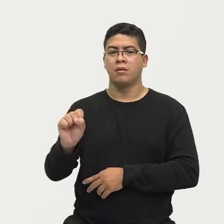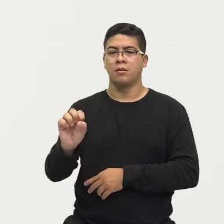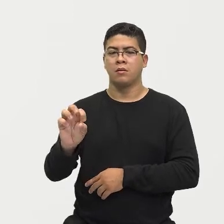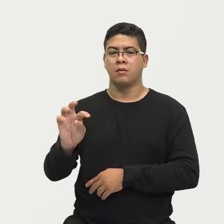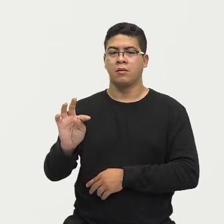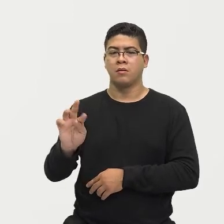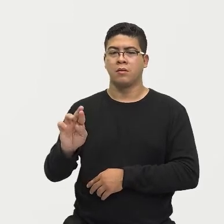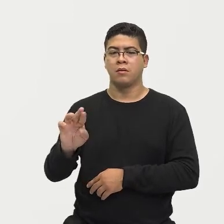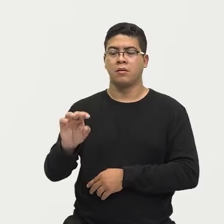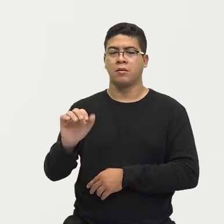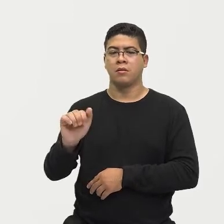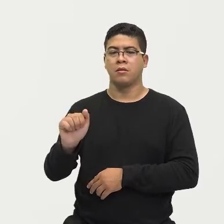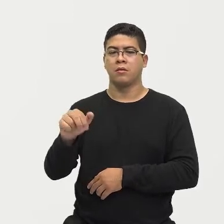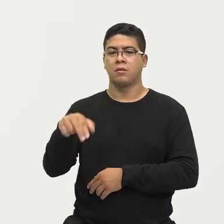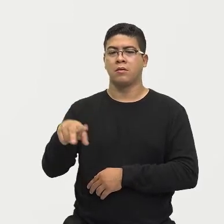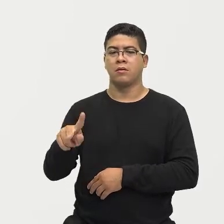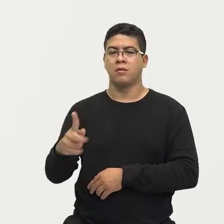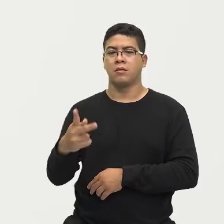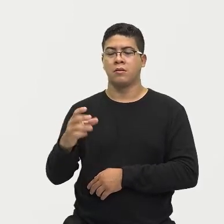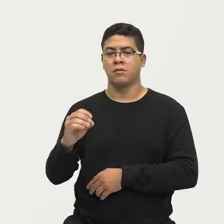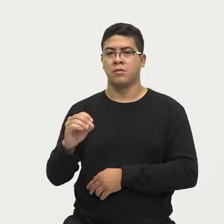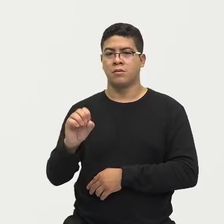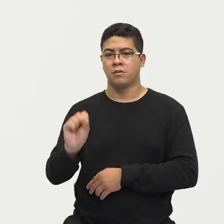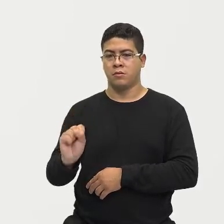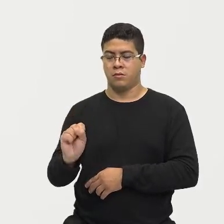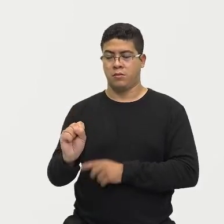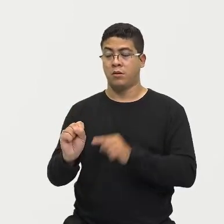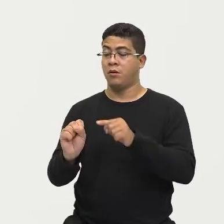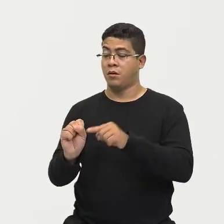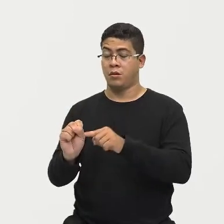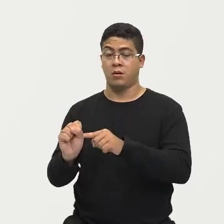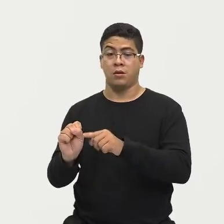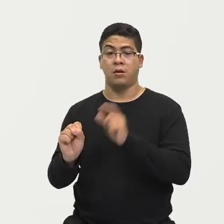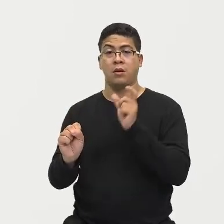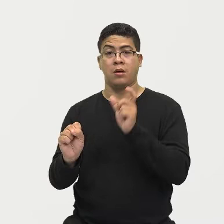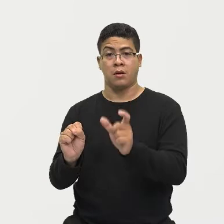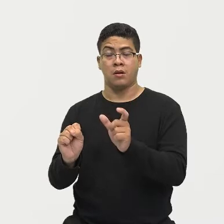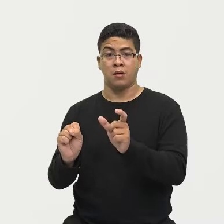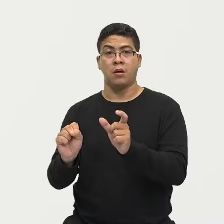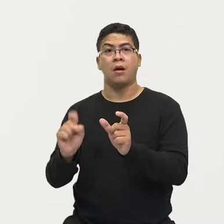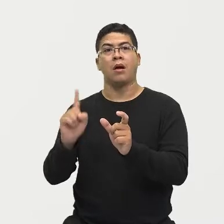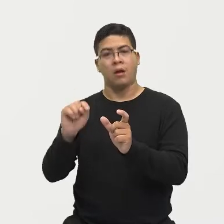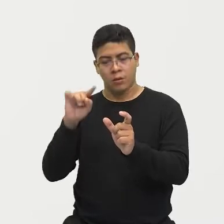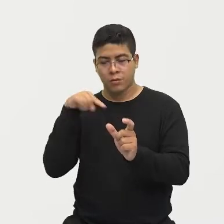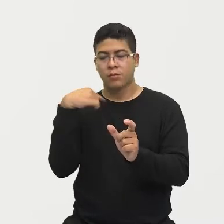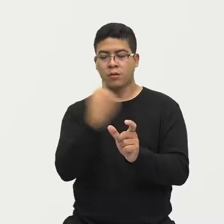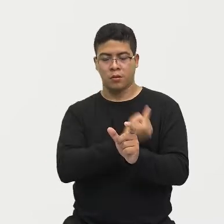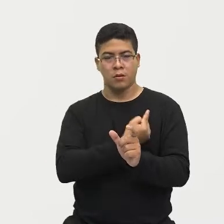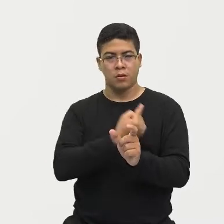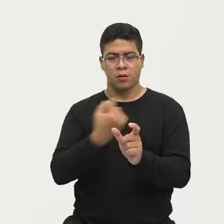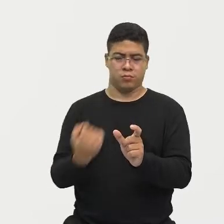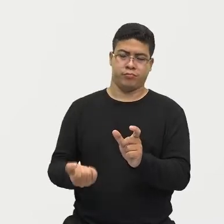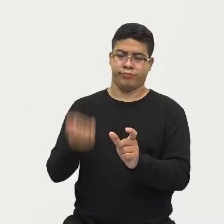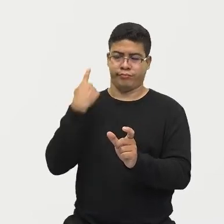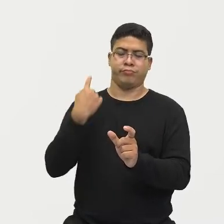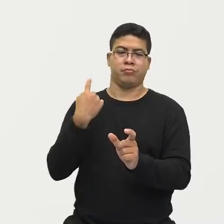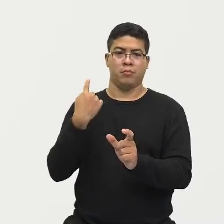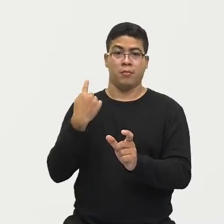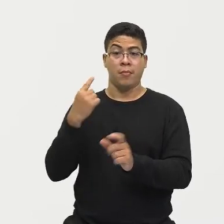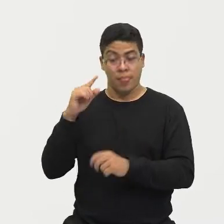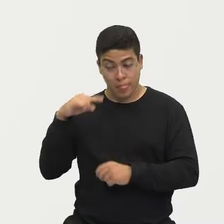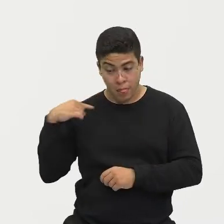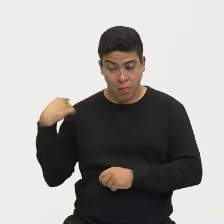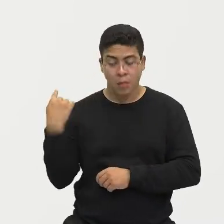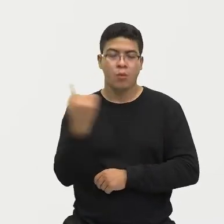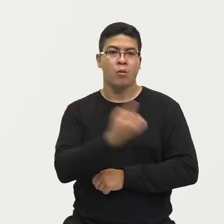dá nome, ou seja, ele é o nome. Os estranhos somos nós. Professor,